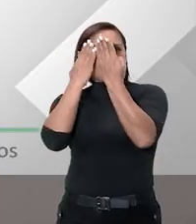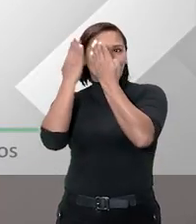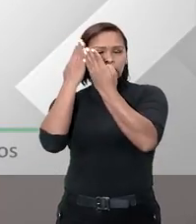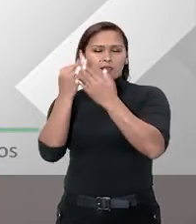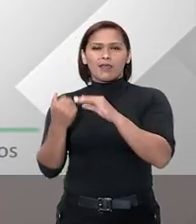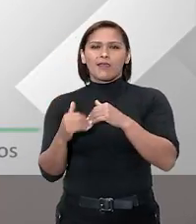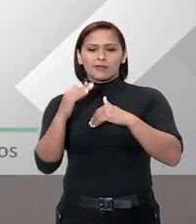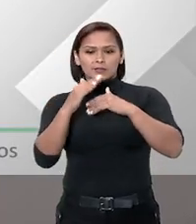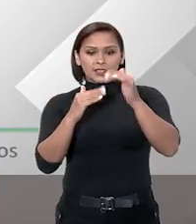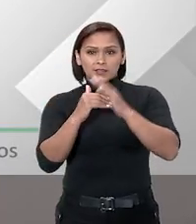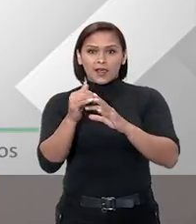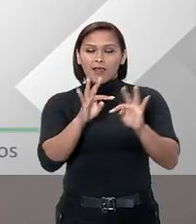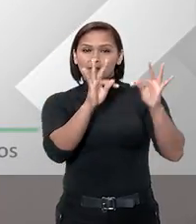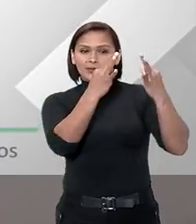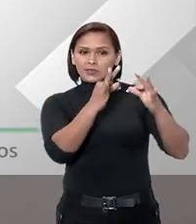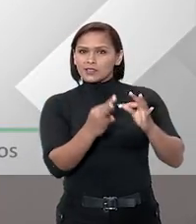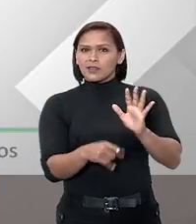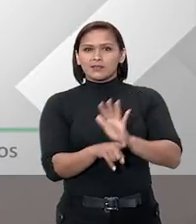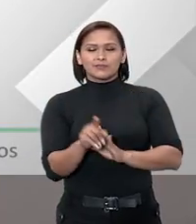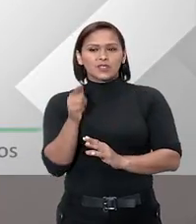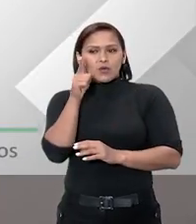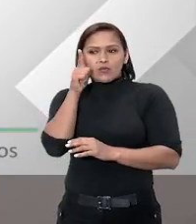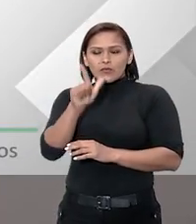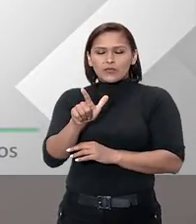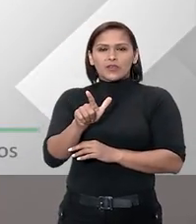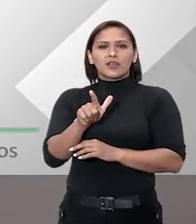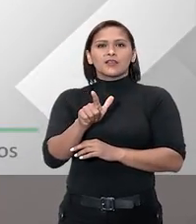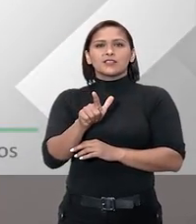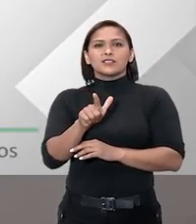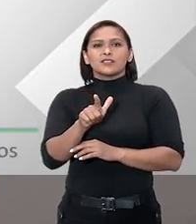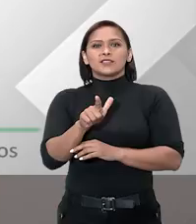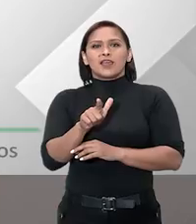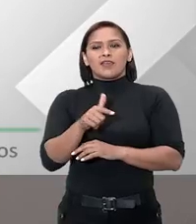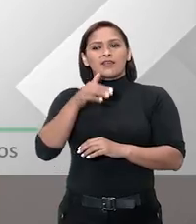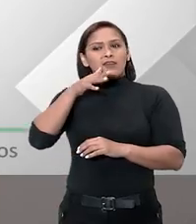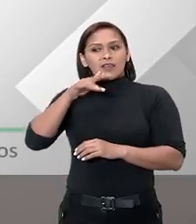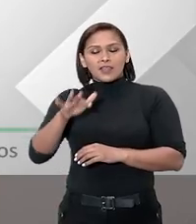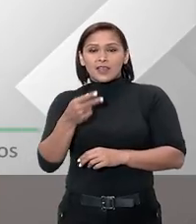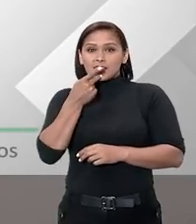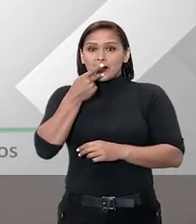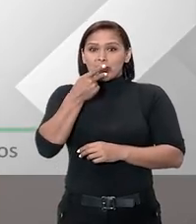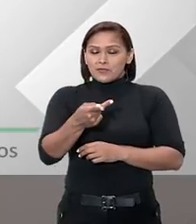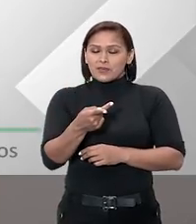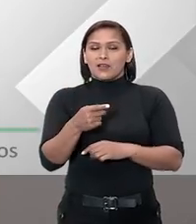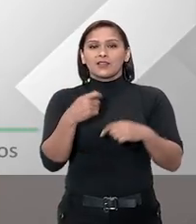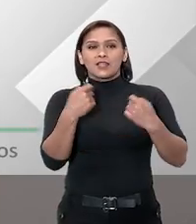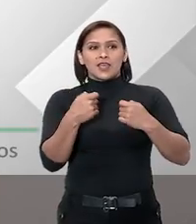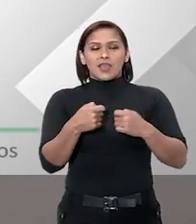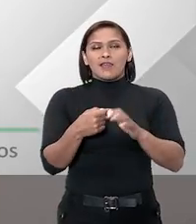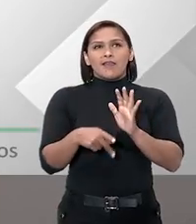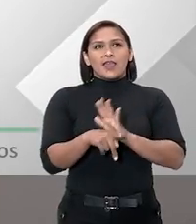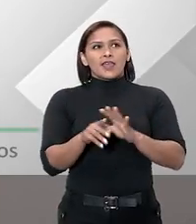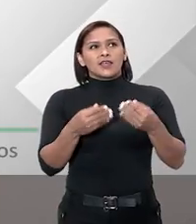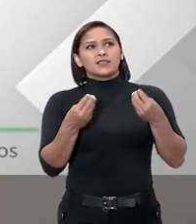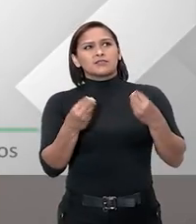psicanalista, e muitas vezes eles não conseguem que a criança verbalize, né? Eles, de certa